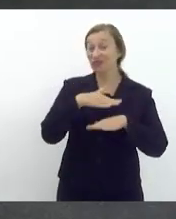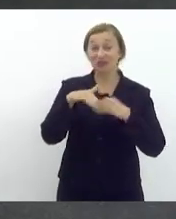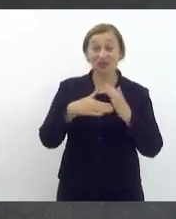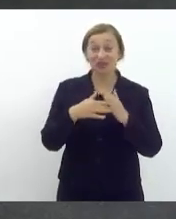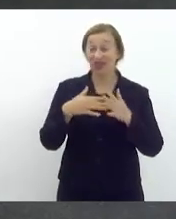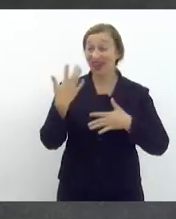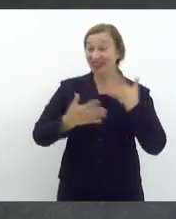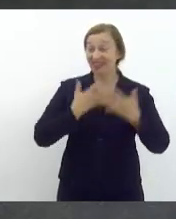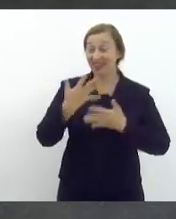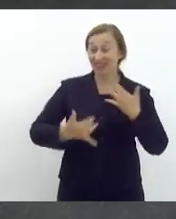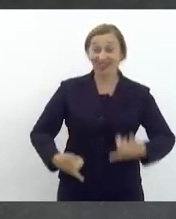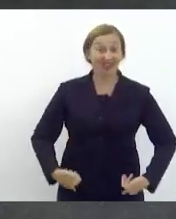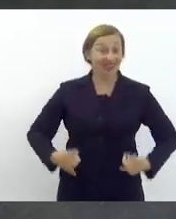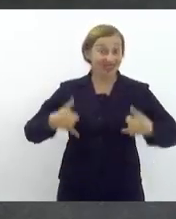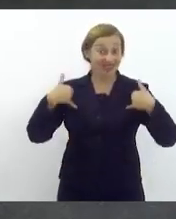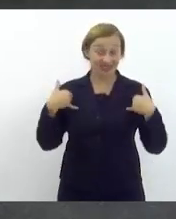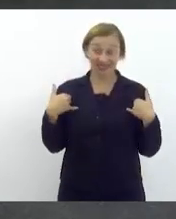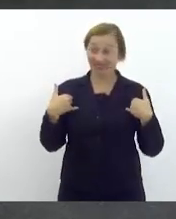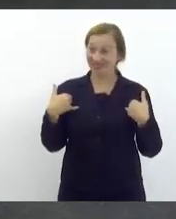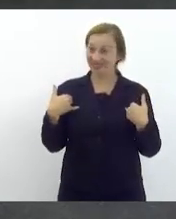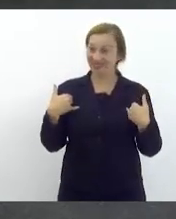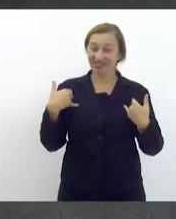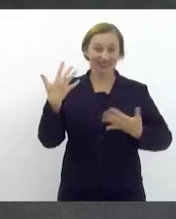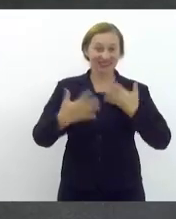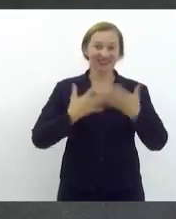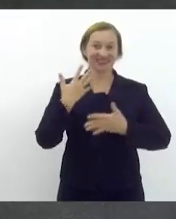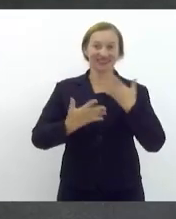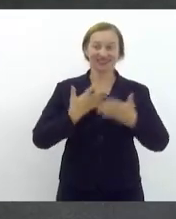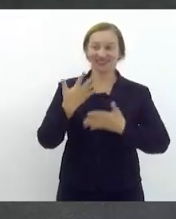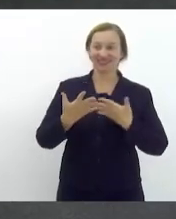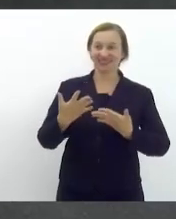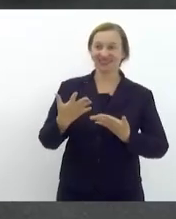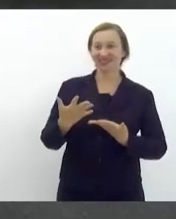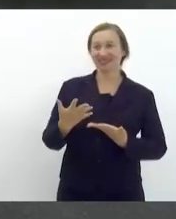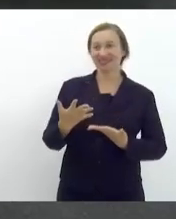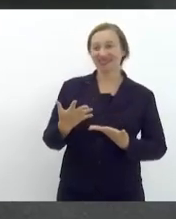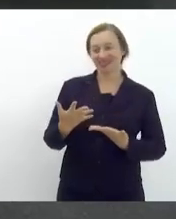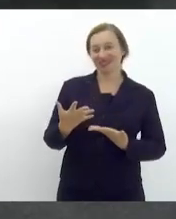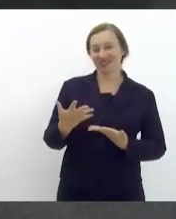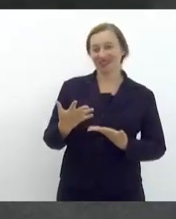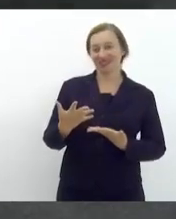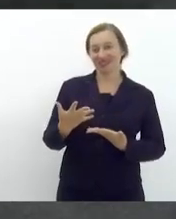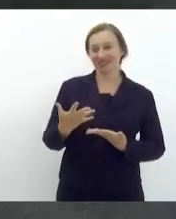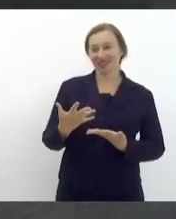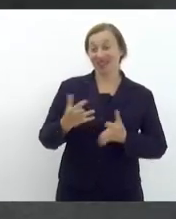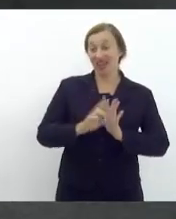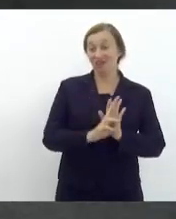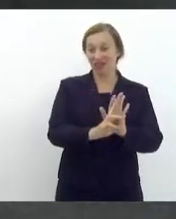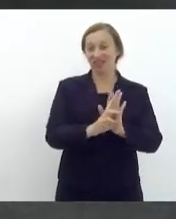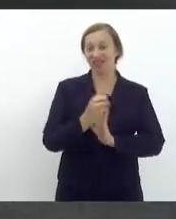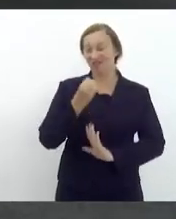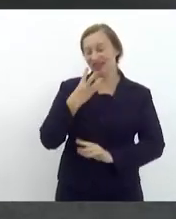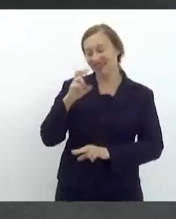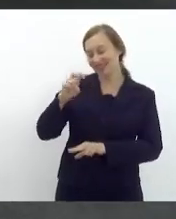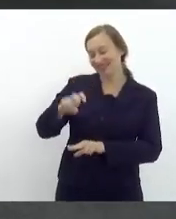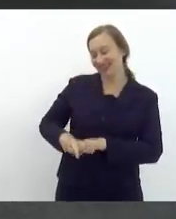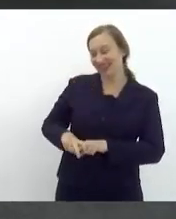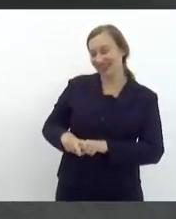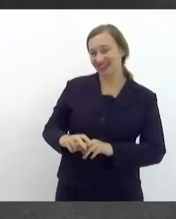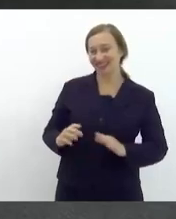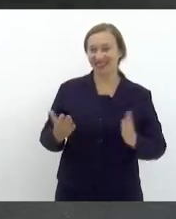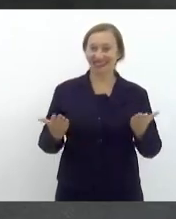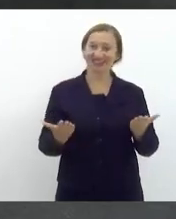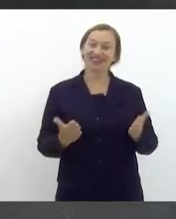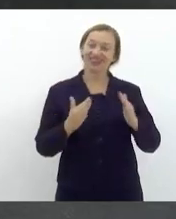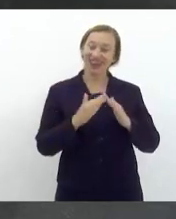a senhora não sabe o entusiasmo alegria o conforto e o quão a senhora me representa aí presidindo essa casa